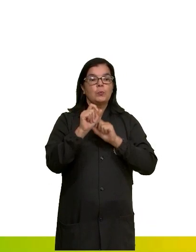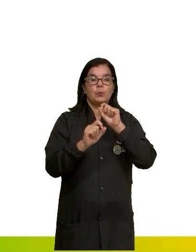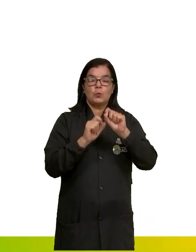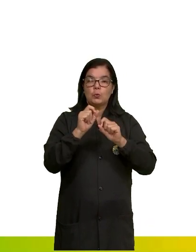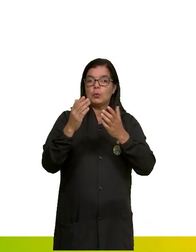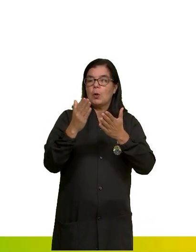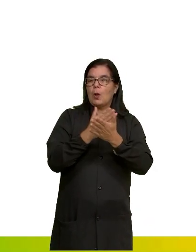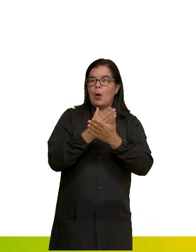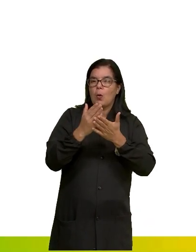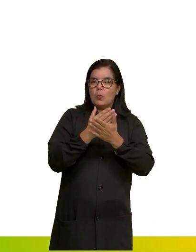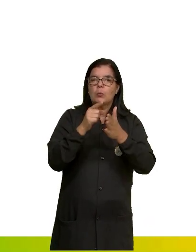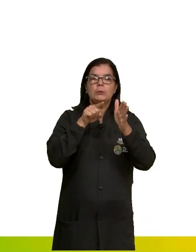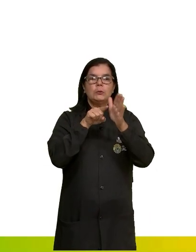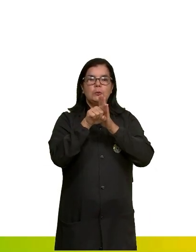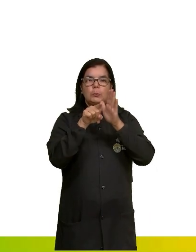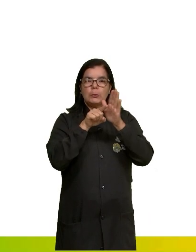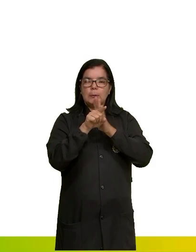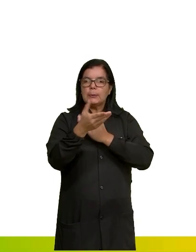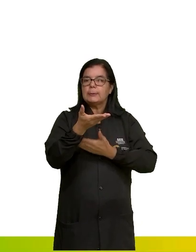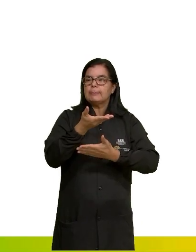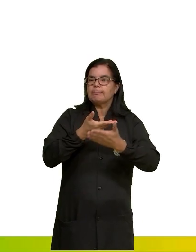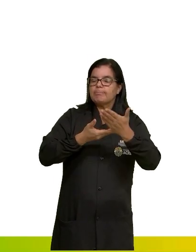de algumas questões